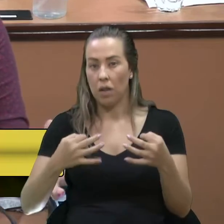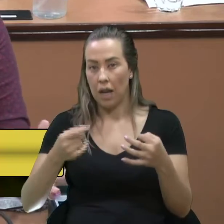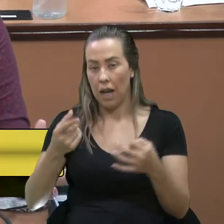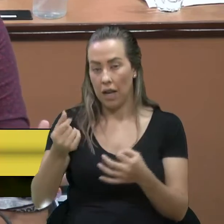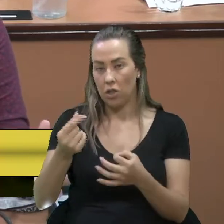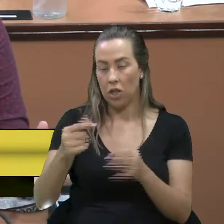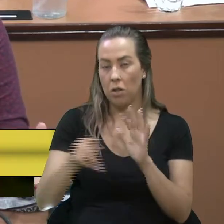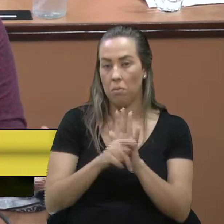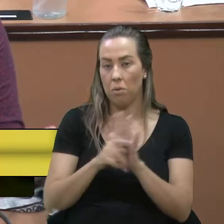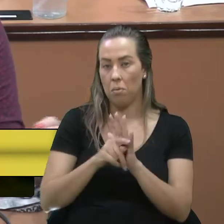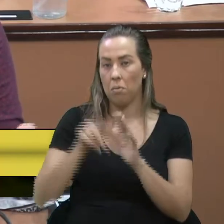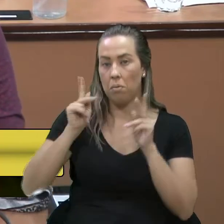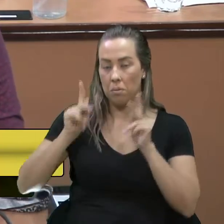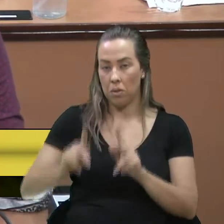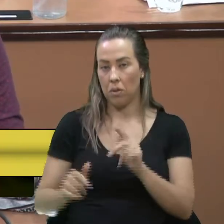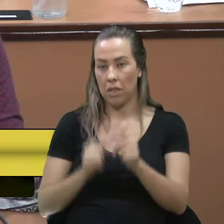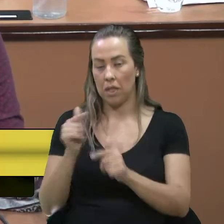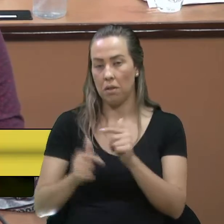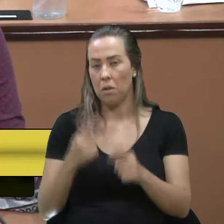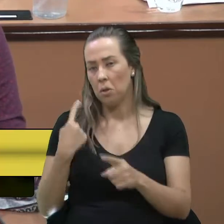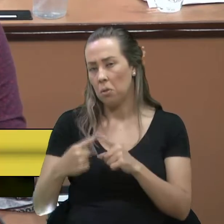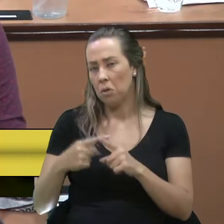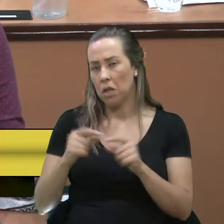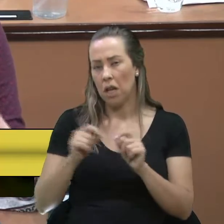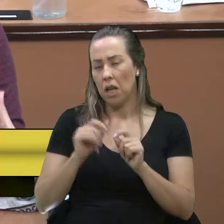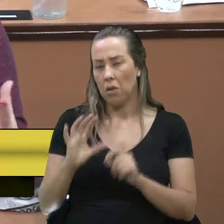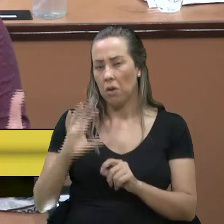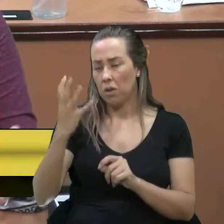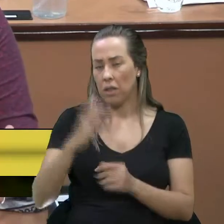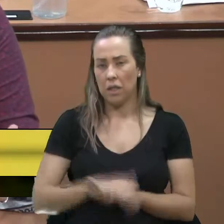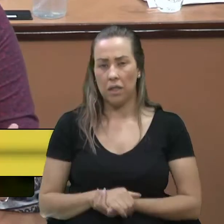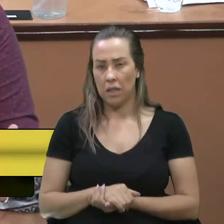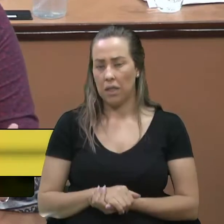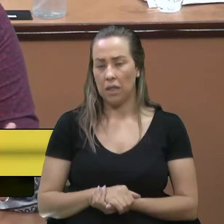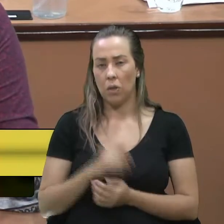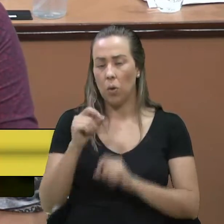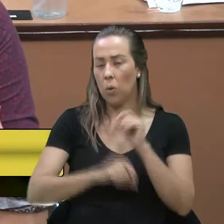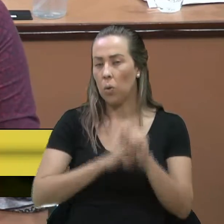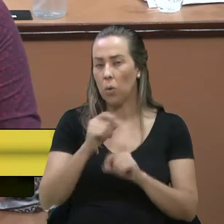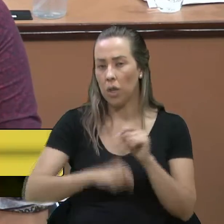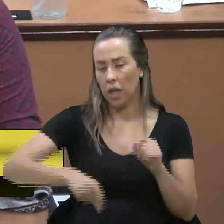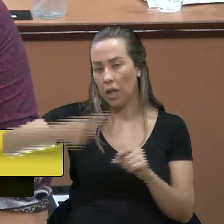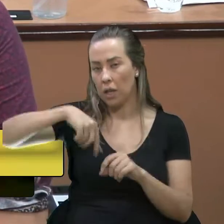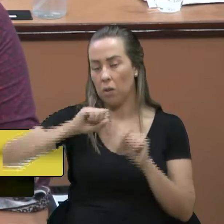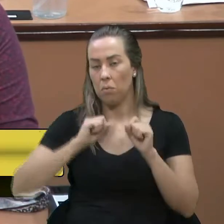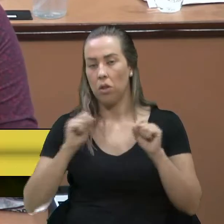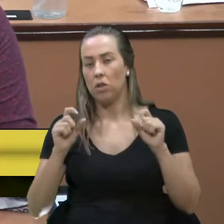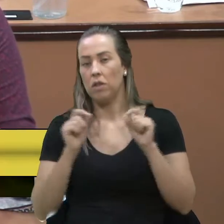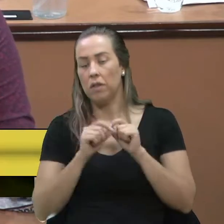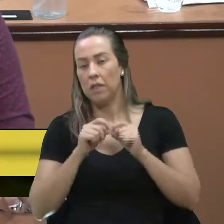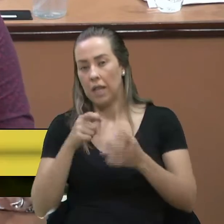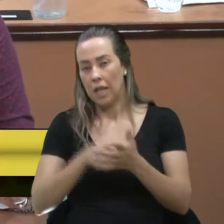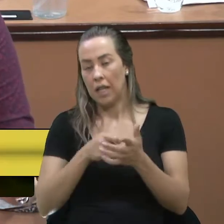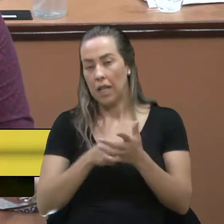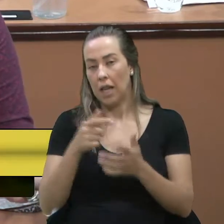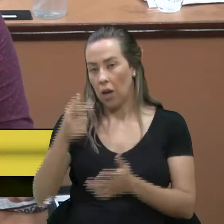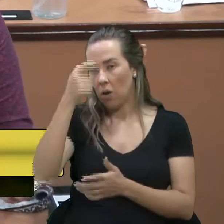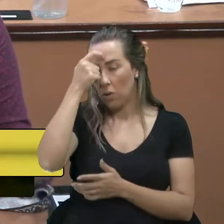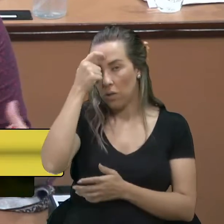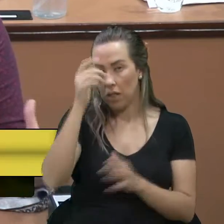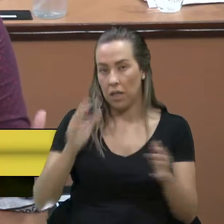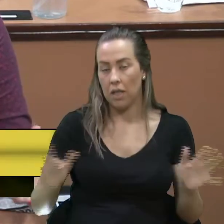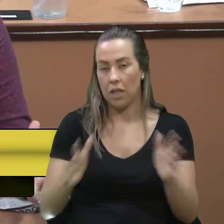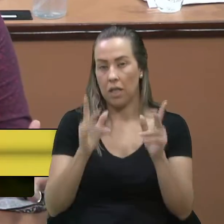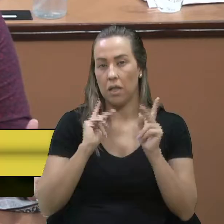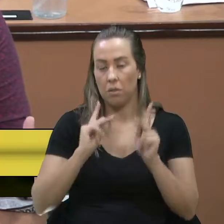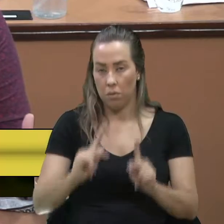renda para as recicladoras. Mas por que isso não está acontecendo? O que essa Casa Legislativa pode fazer para tentar conscientizar as pessoas